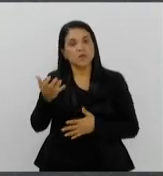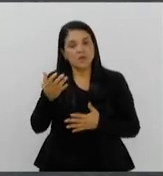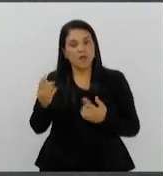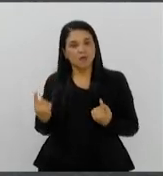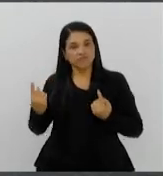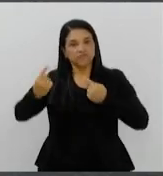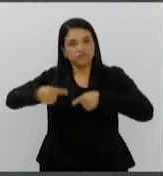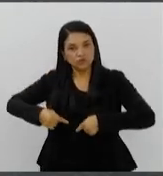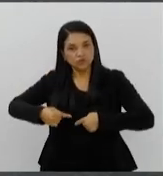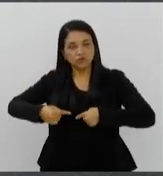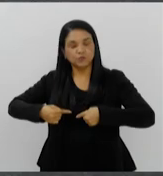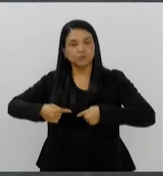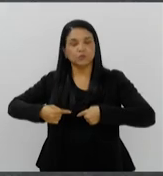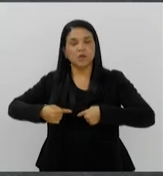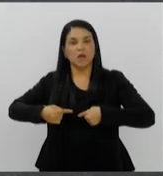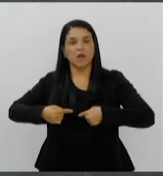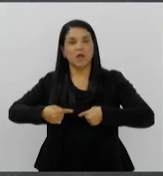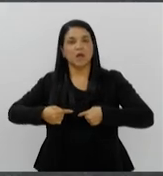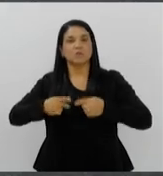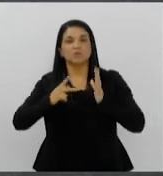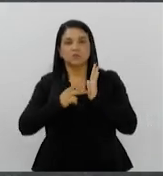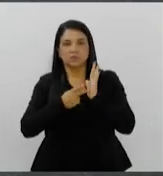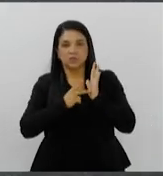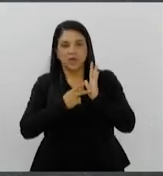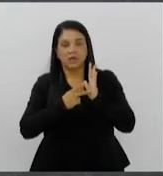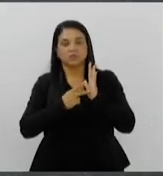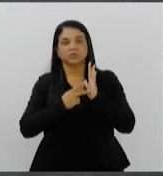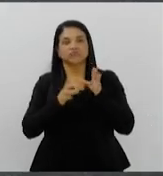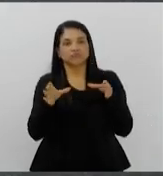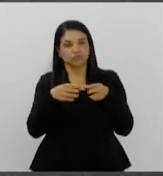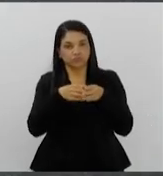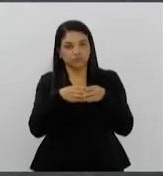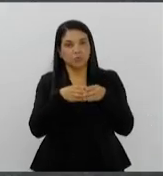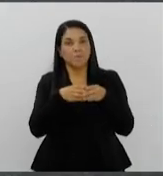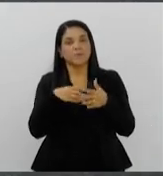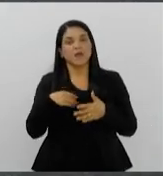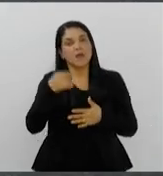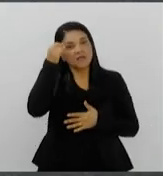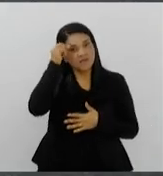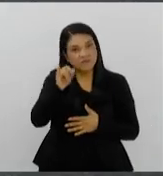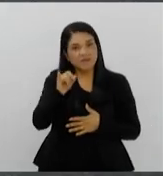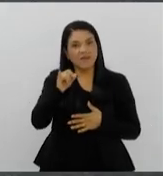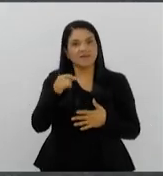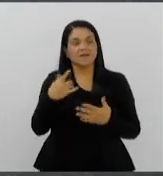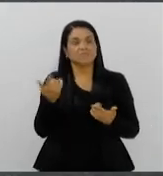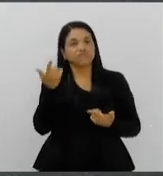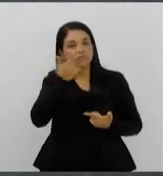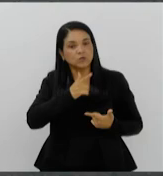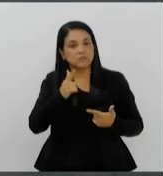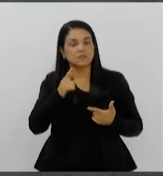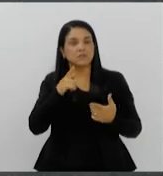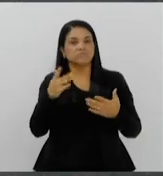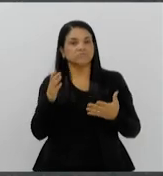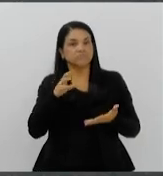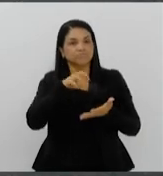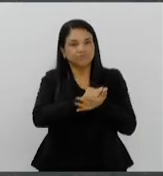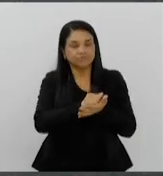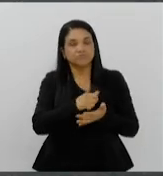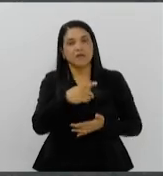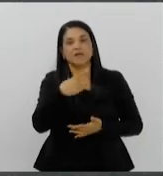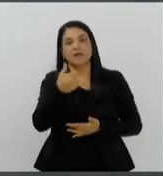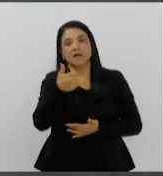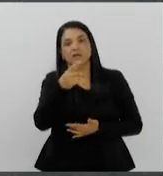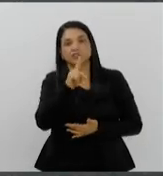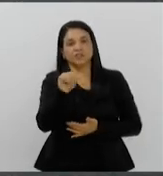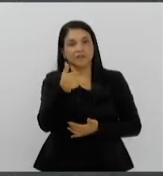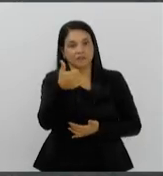sindicato da categoria, justamente para impedir que ela registre a chapa até o dia 10 de outubro. Já há um projeto de lei com